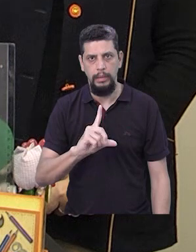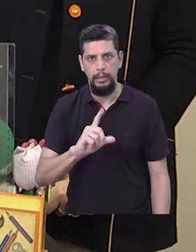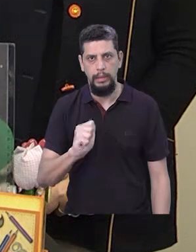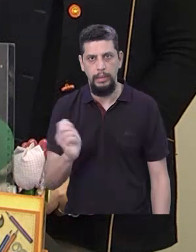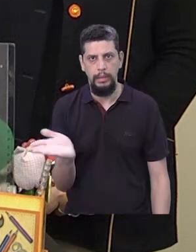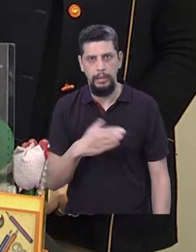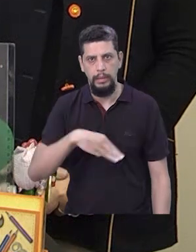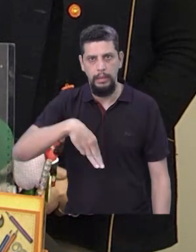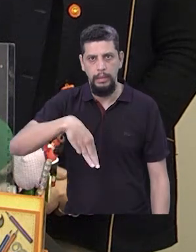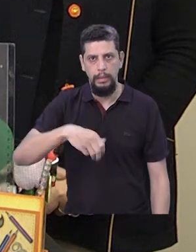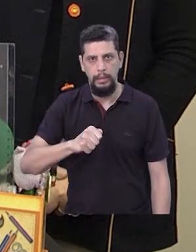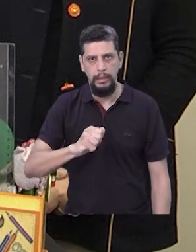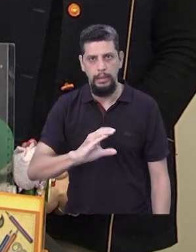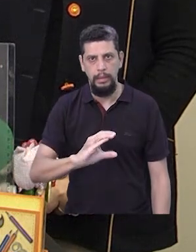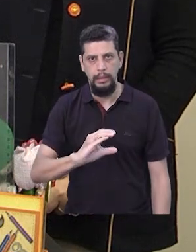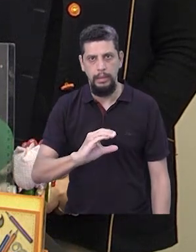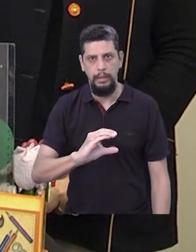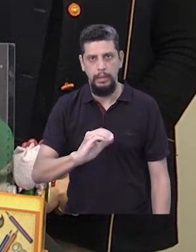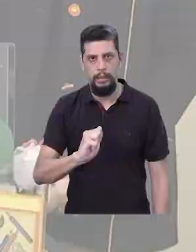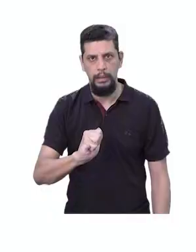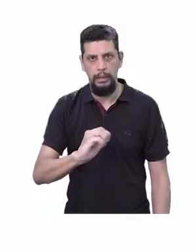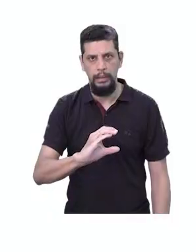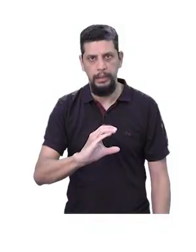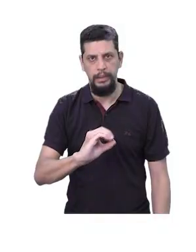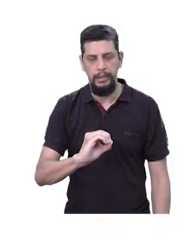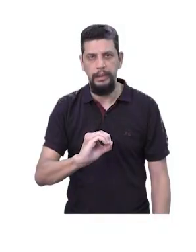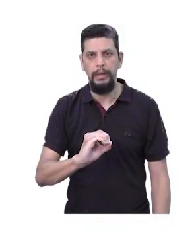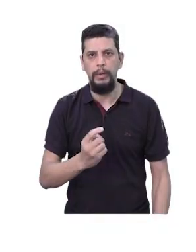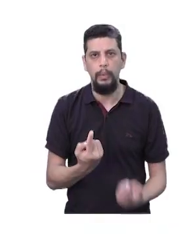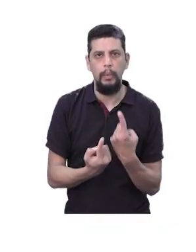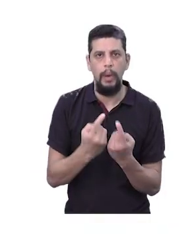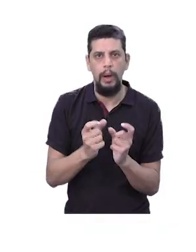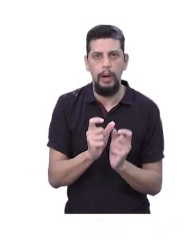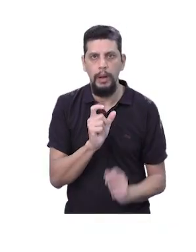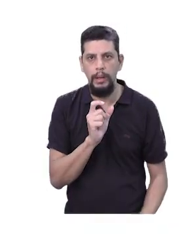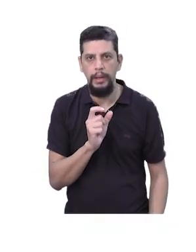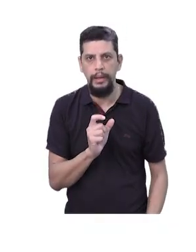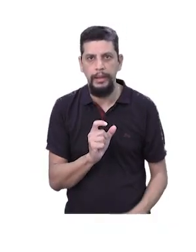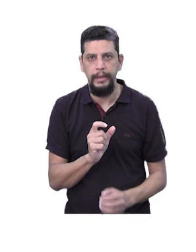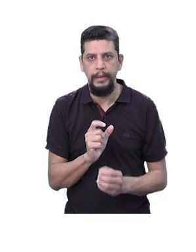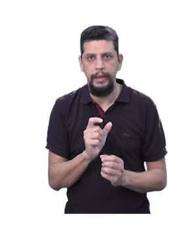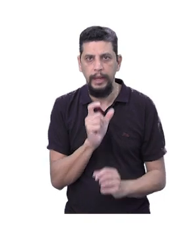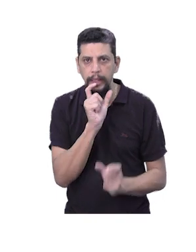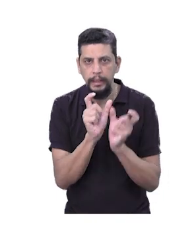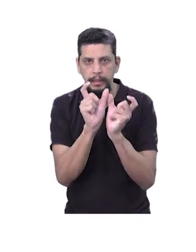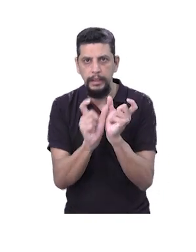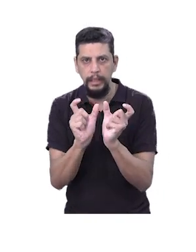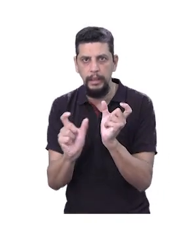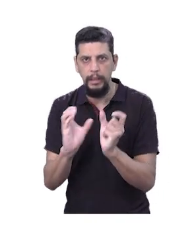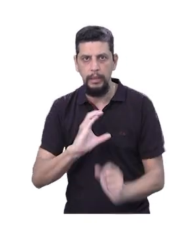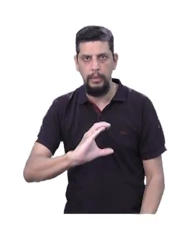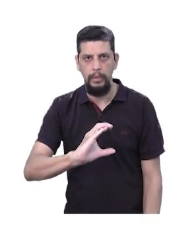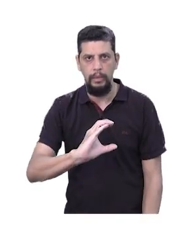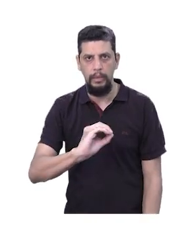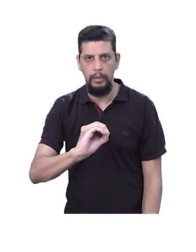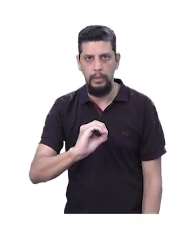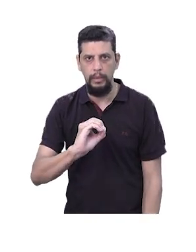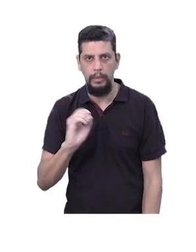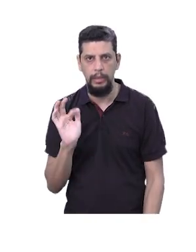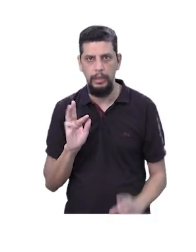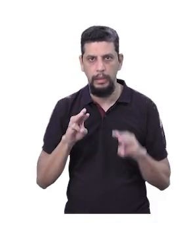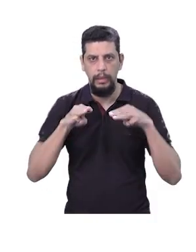escola e macaco. Uhum. Qual dessas palavras a sílaba co está no